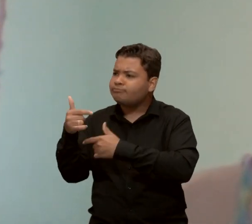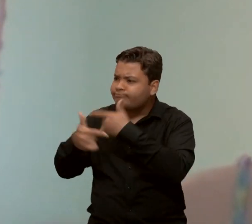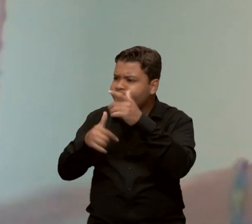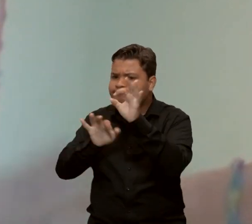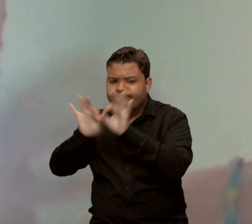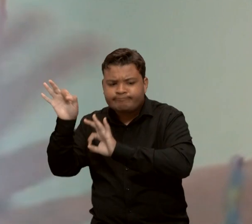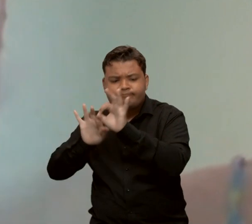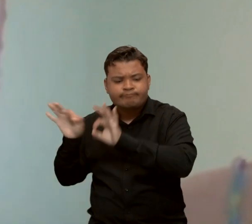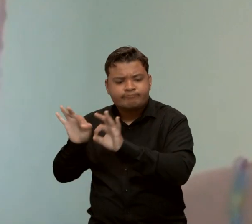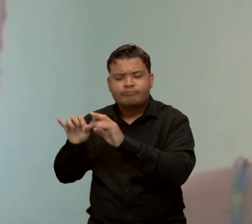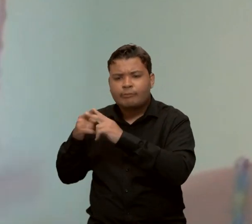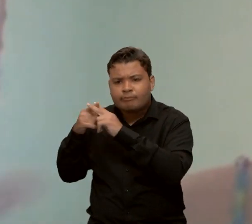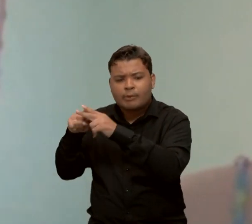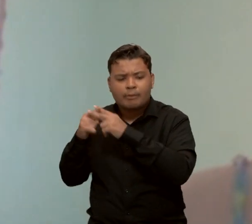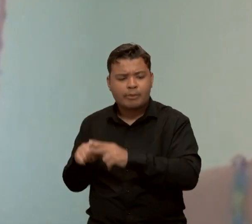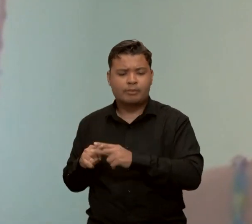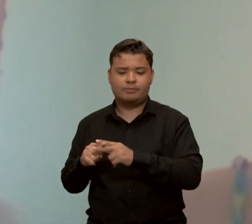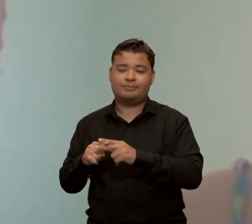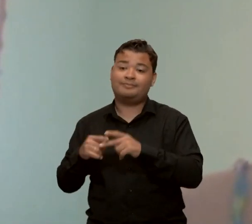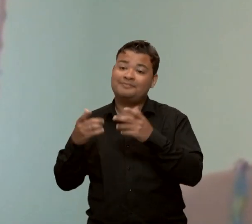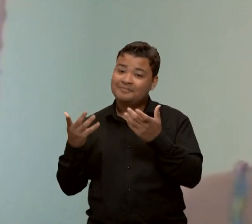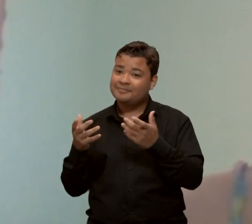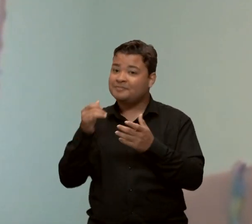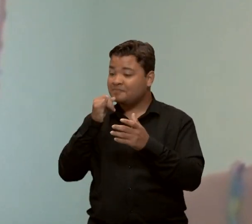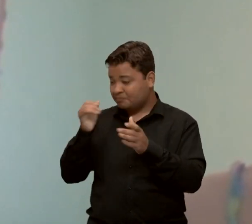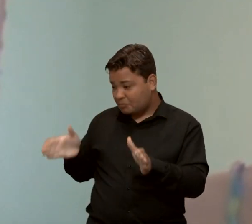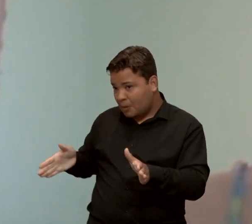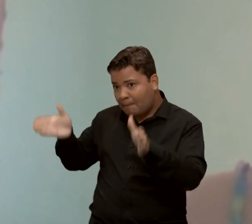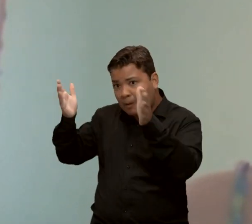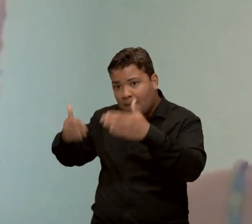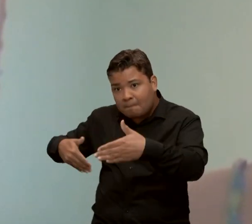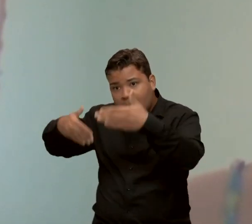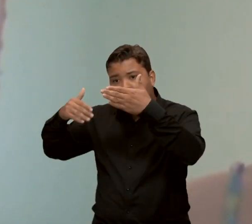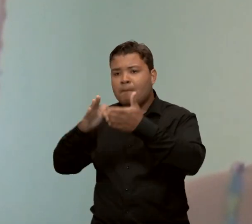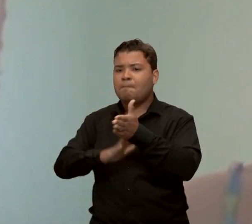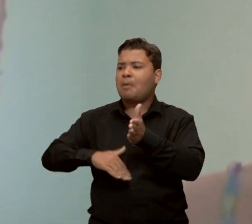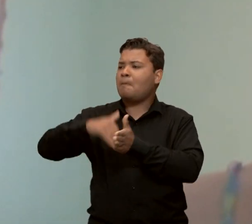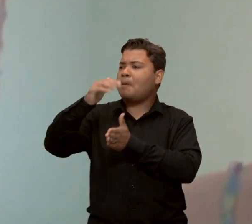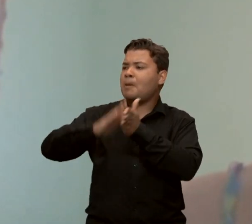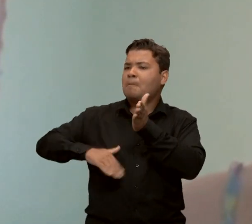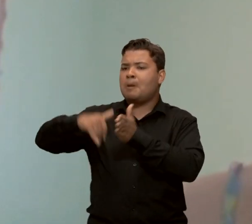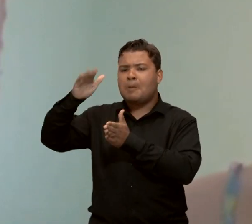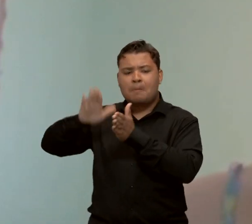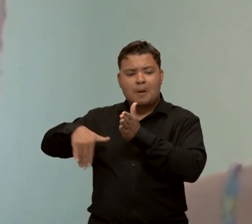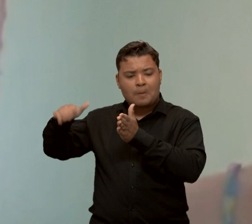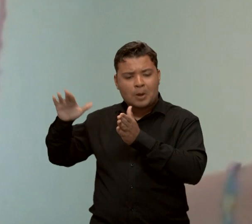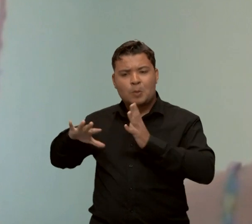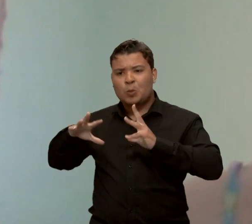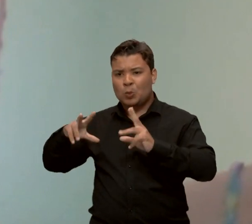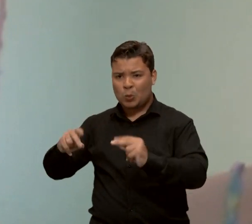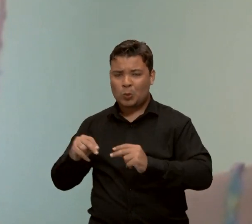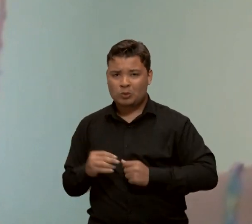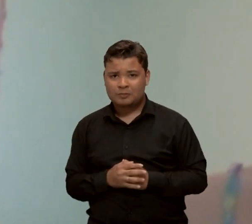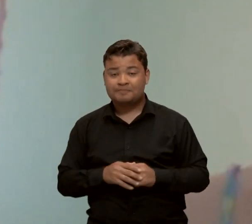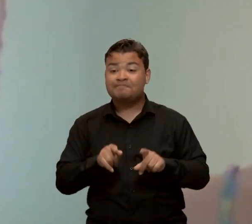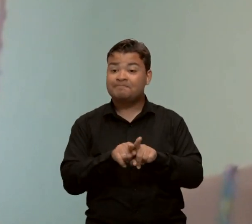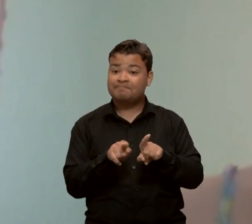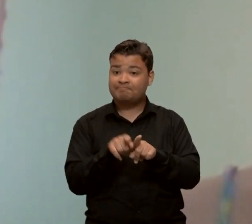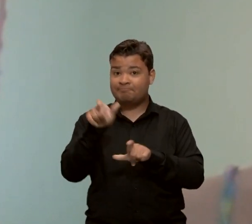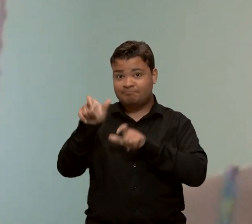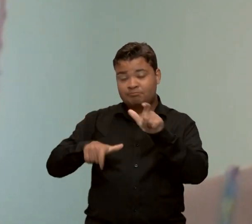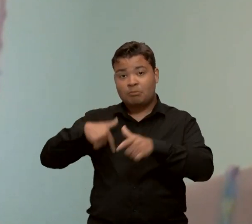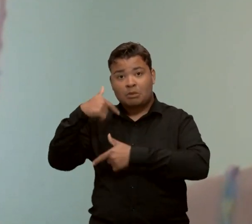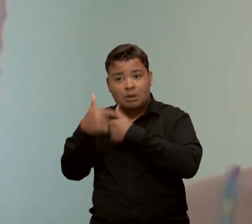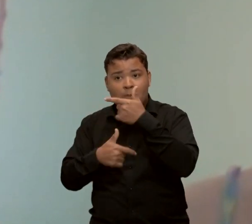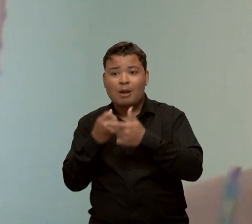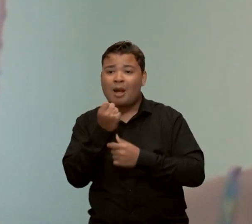das ações foi melhorar o entorno com a pintura dos murais. Os cooperados, aqueles que não